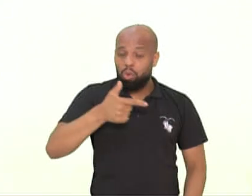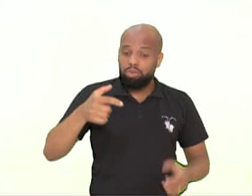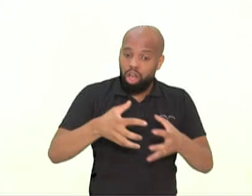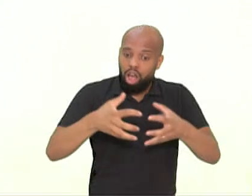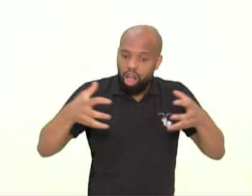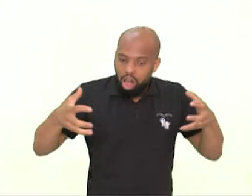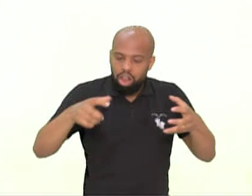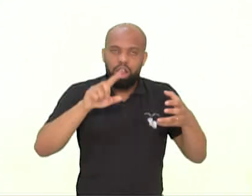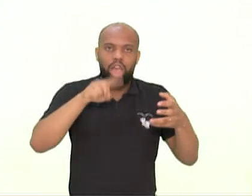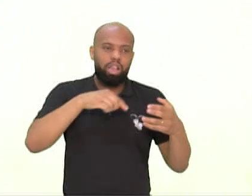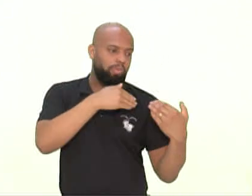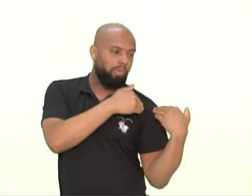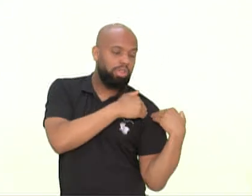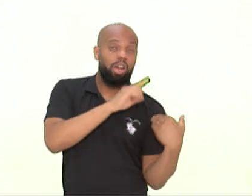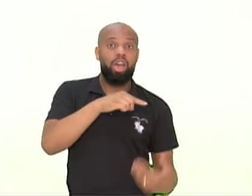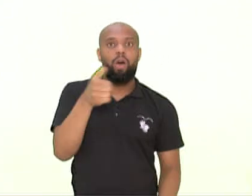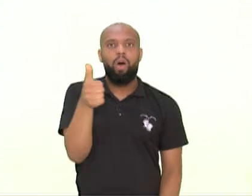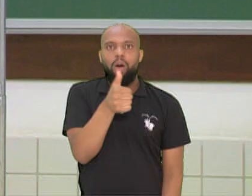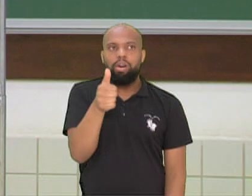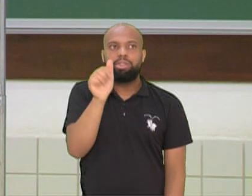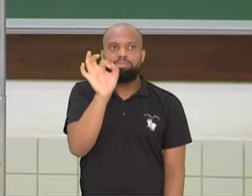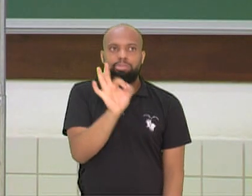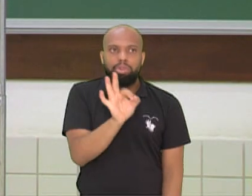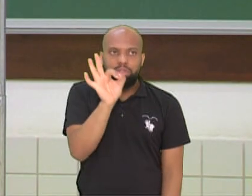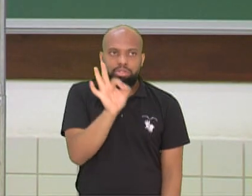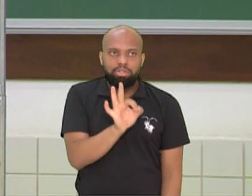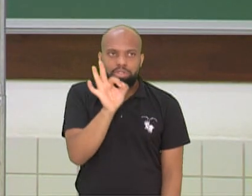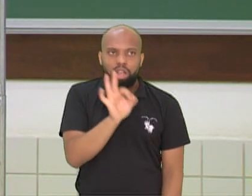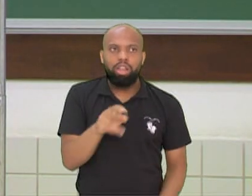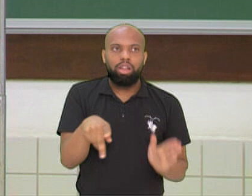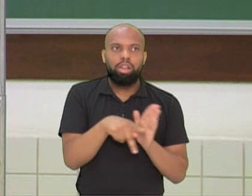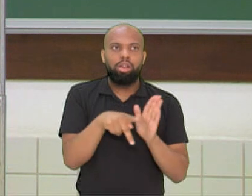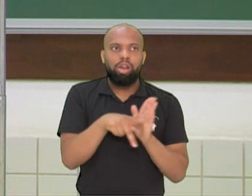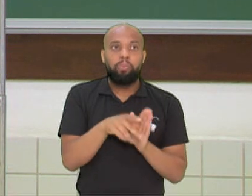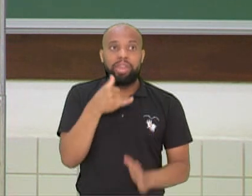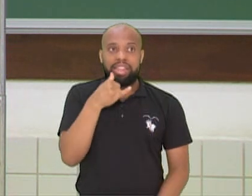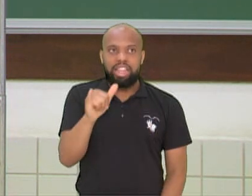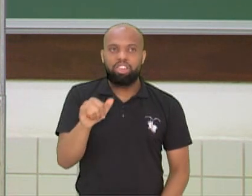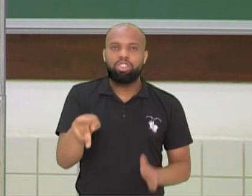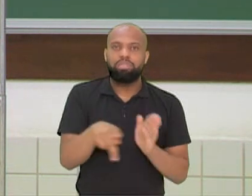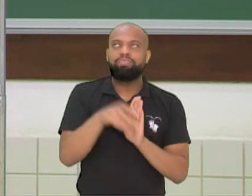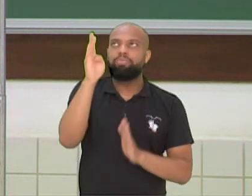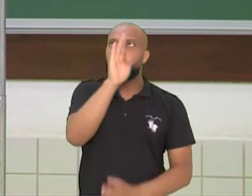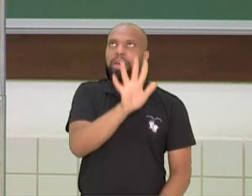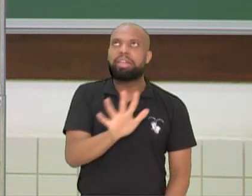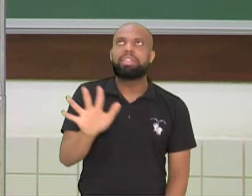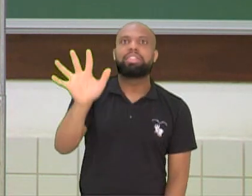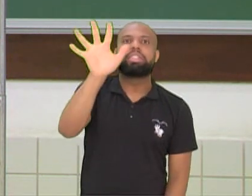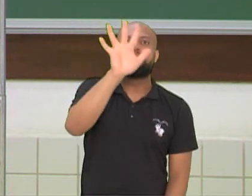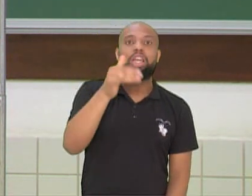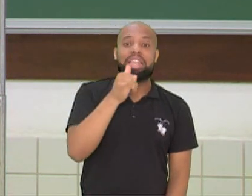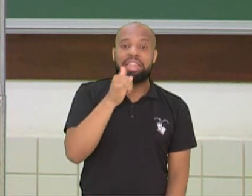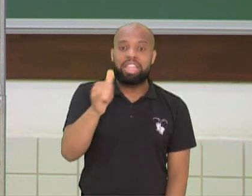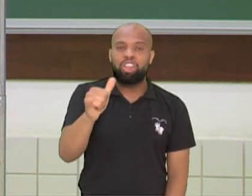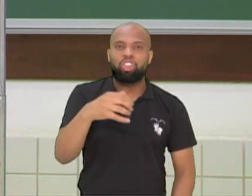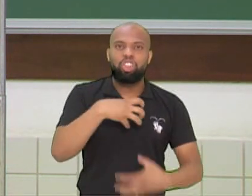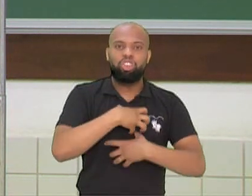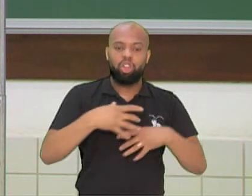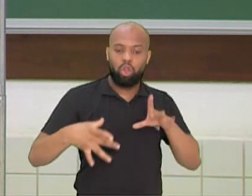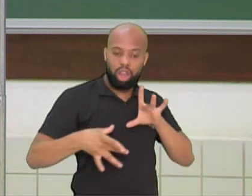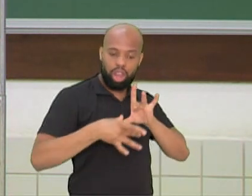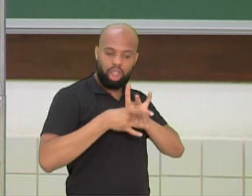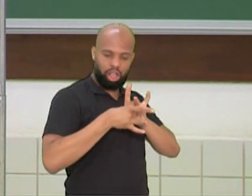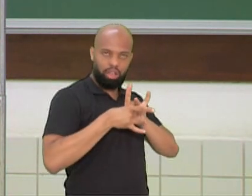é responsável por 11%, né, da energia produzida no Brasil, que é uma energia integrada,